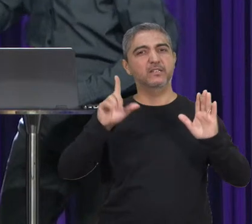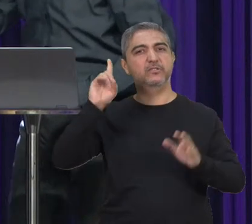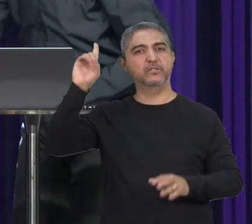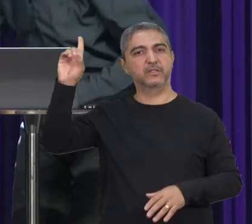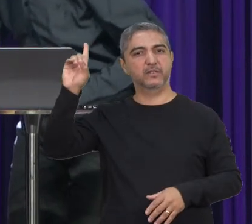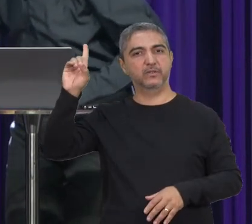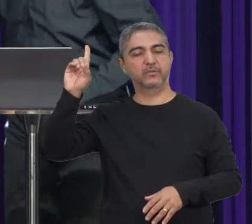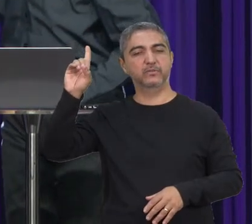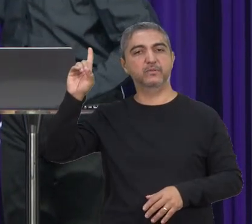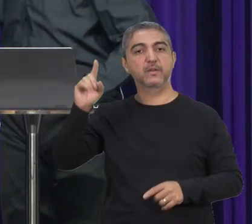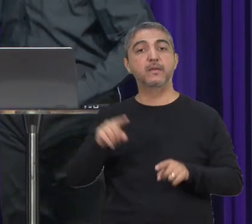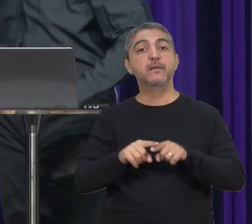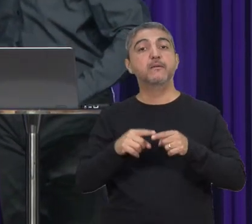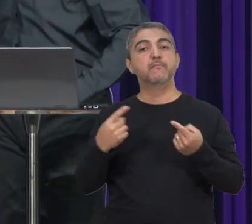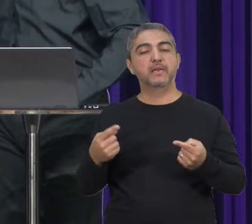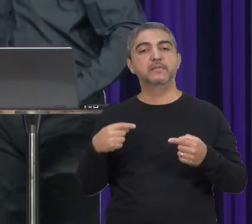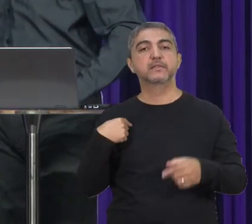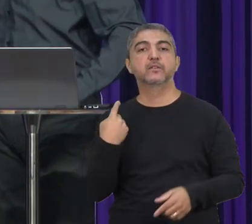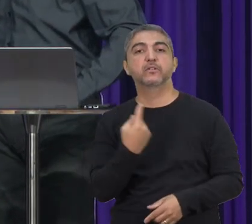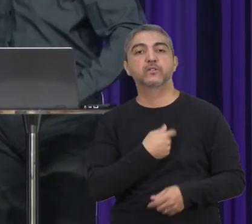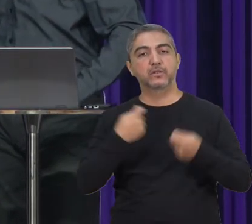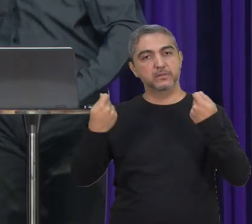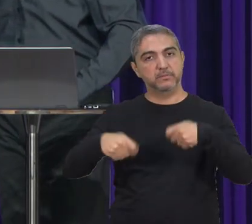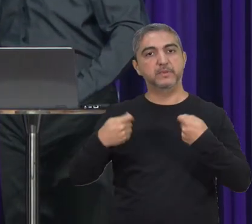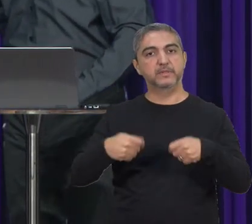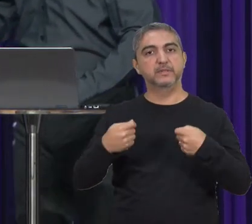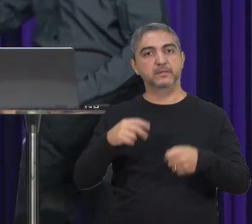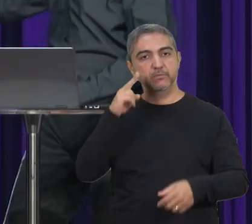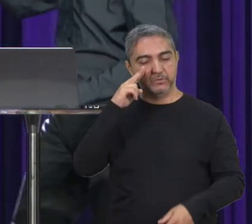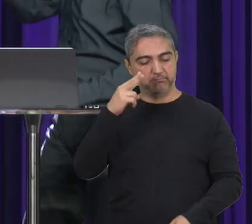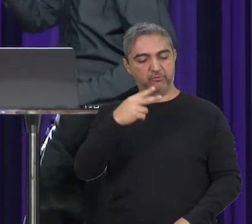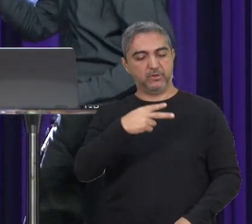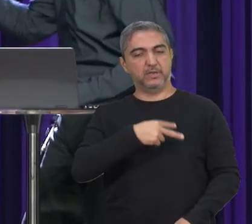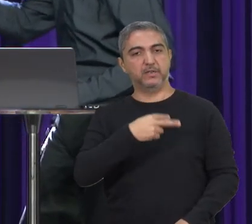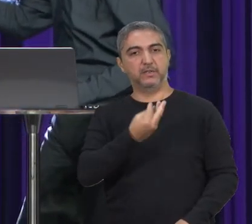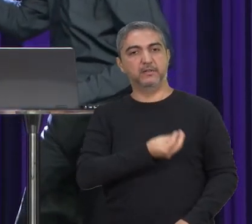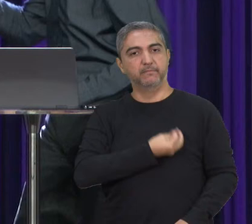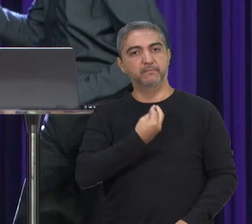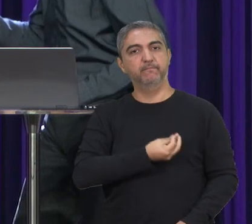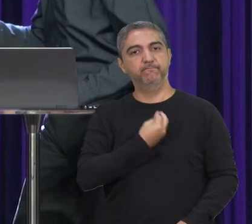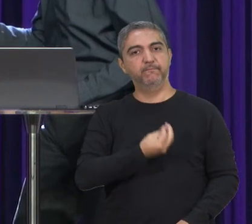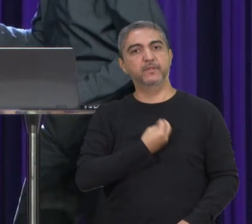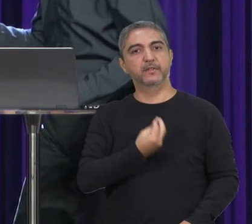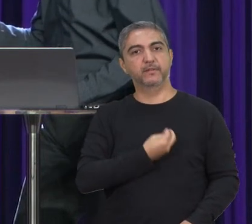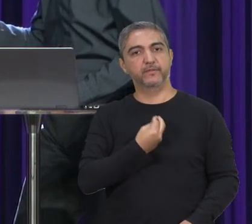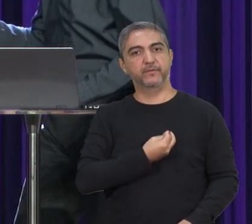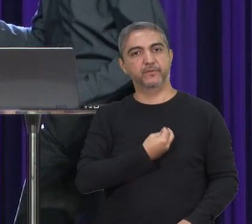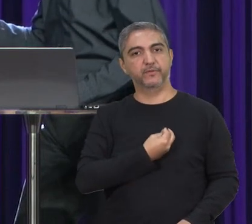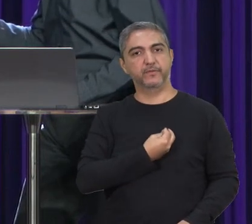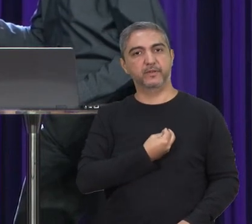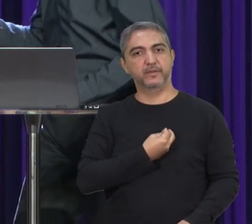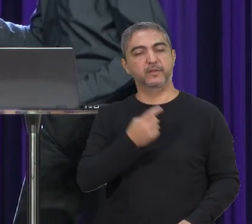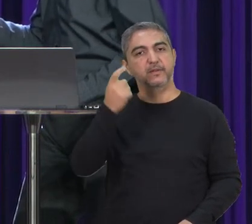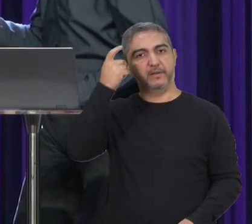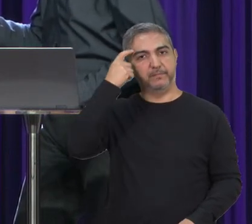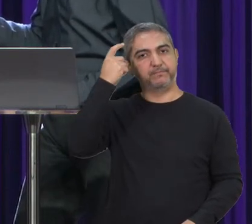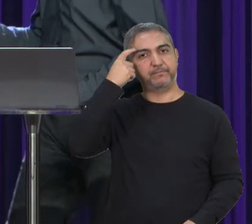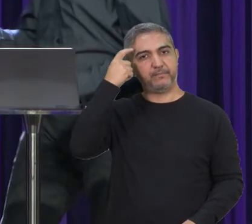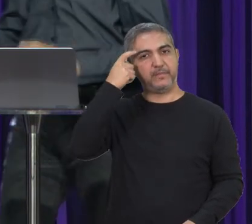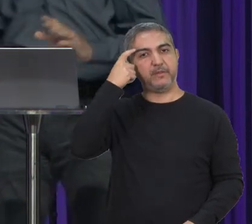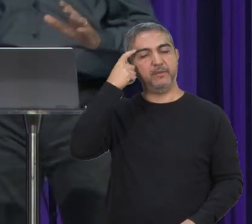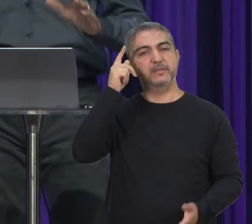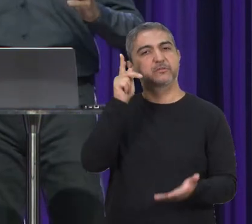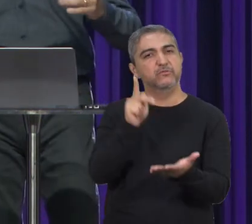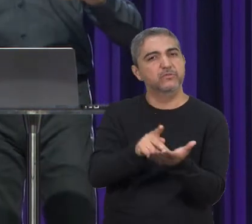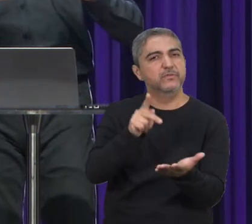Mas nós precisamos fazer uma autoavaliação da nossa vida, e se você for muito sincero,